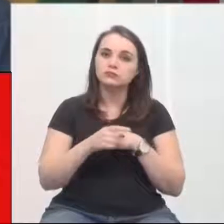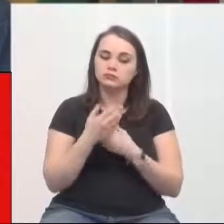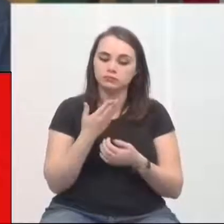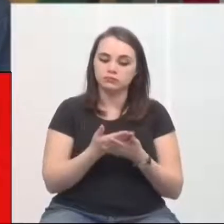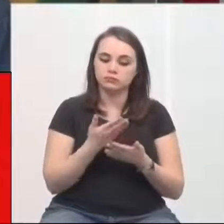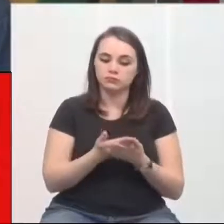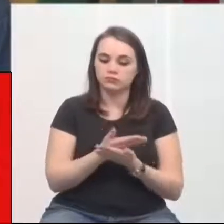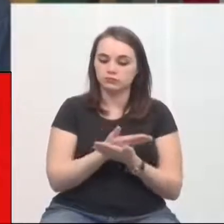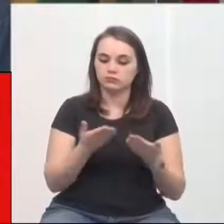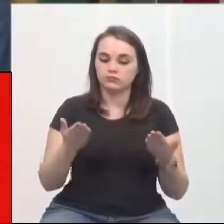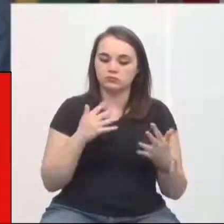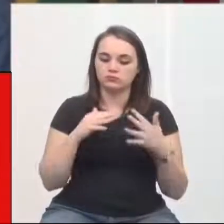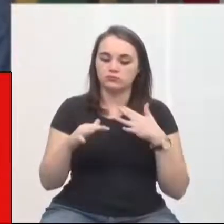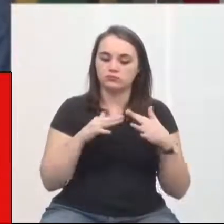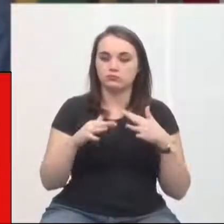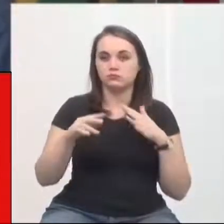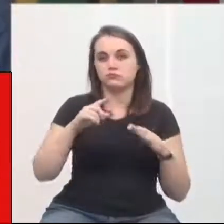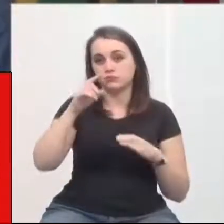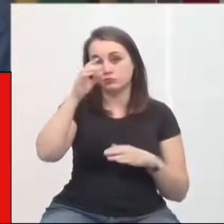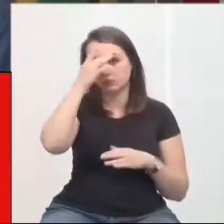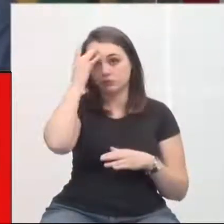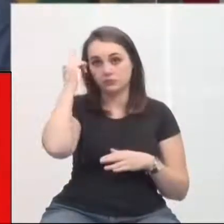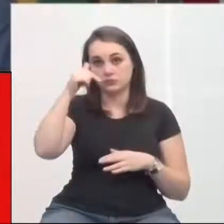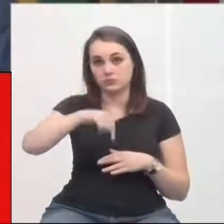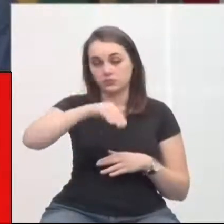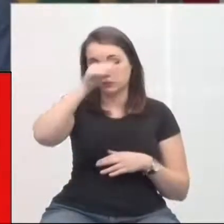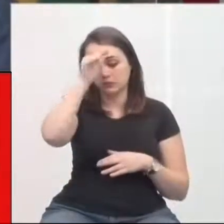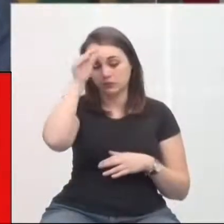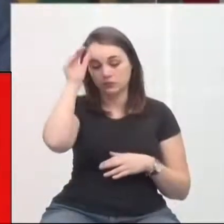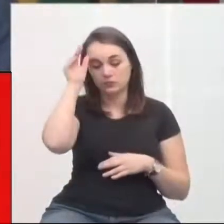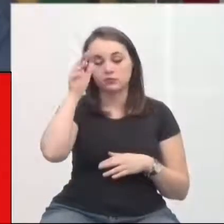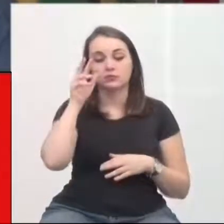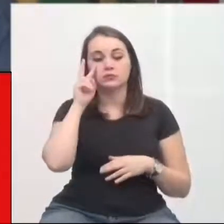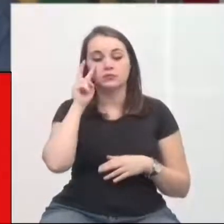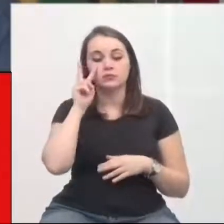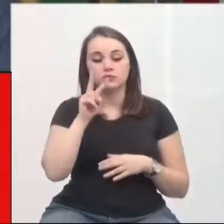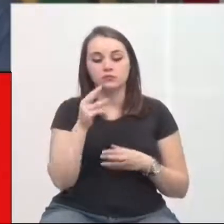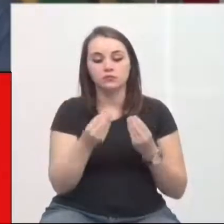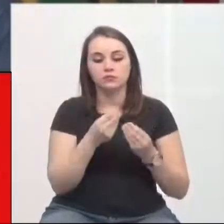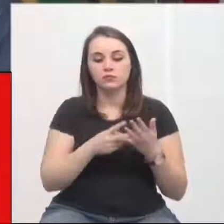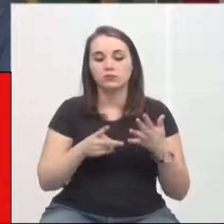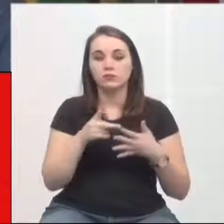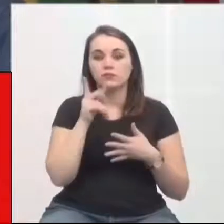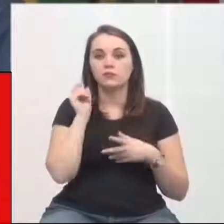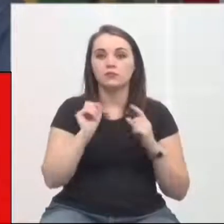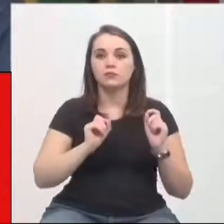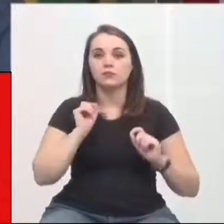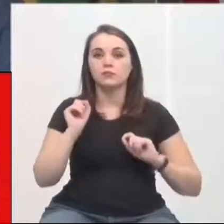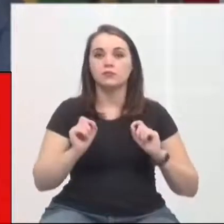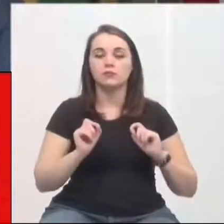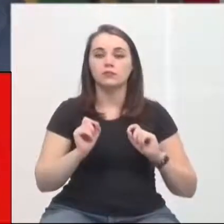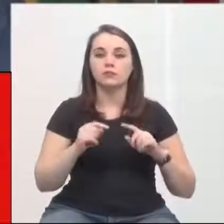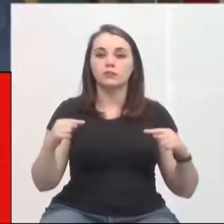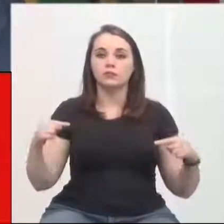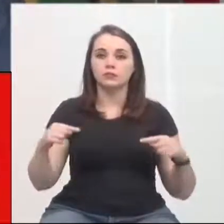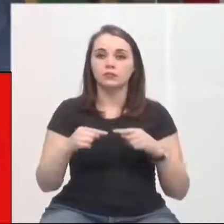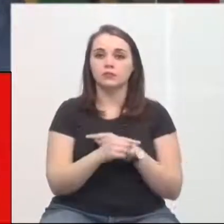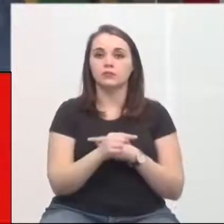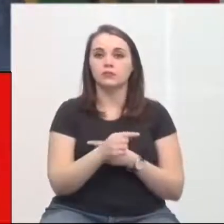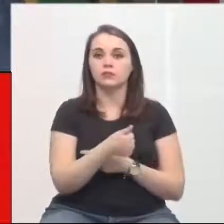de mobilidade urbana seja colocado, talvez como ponto principal, a questão da